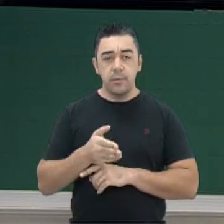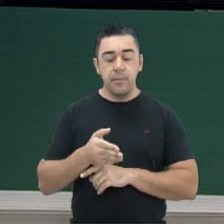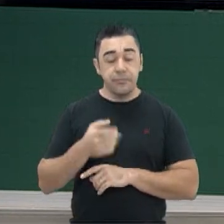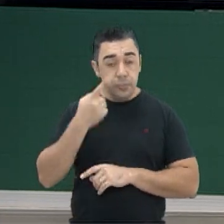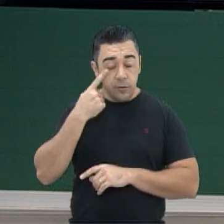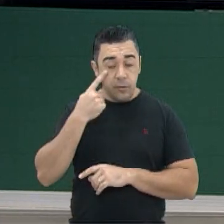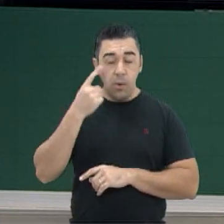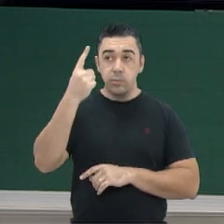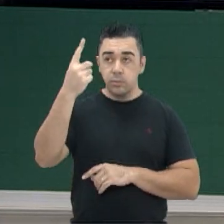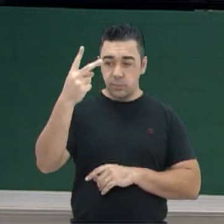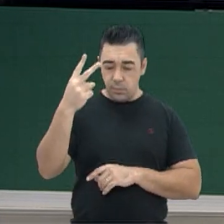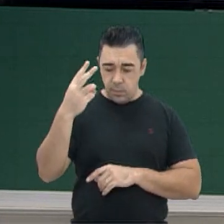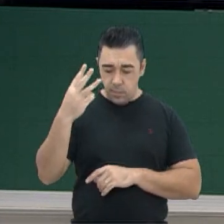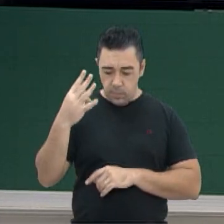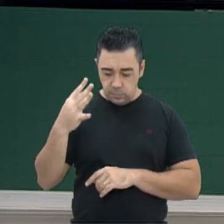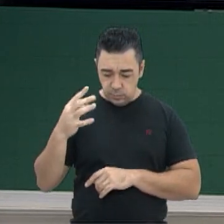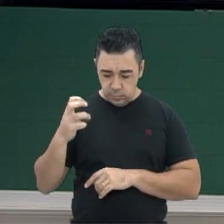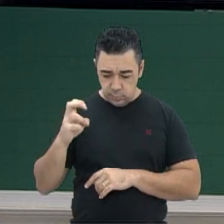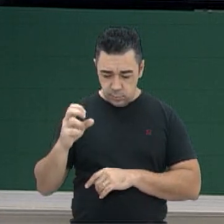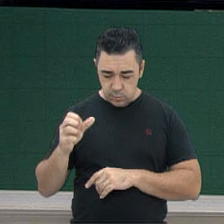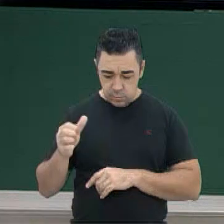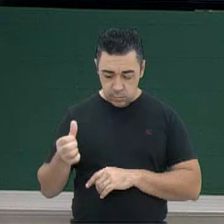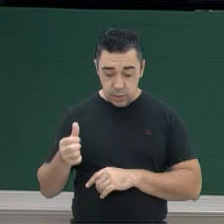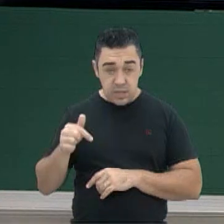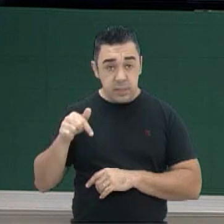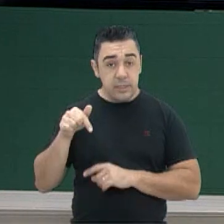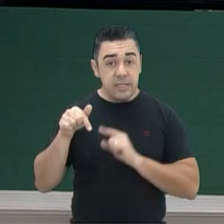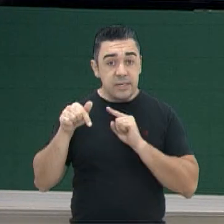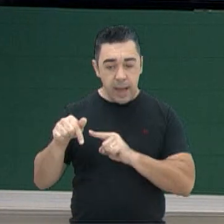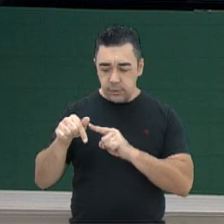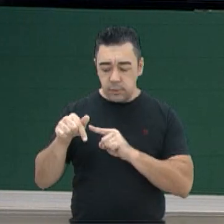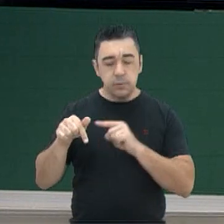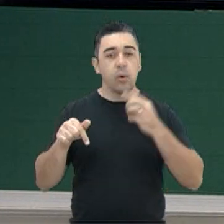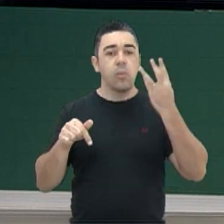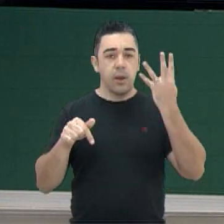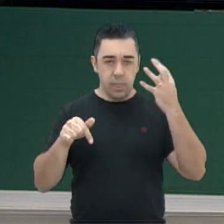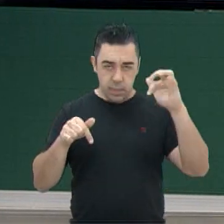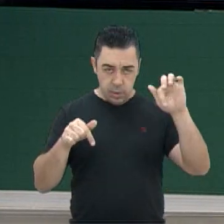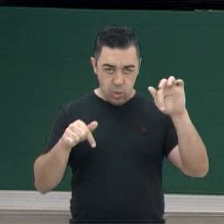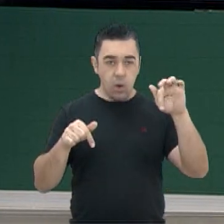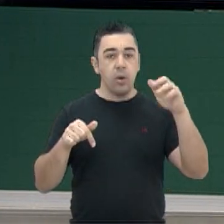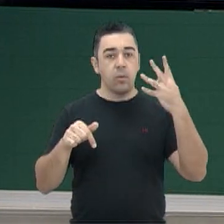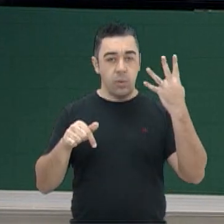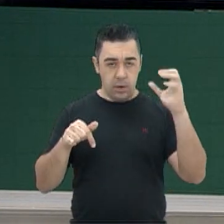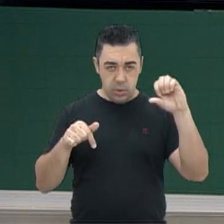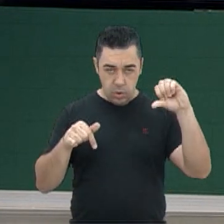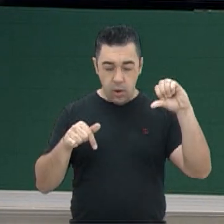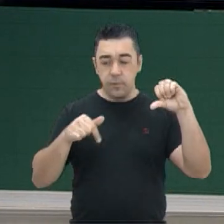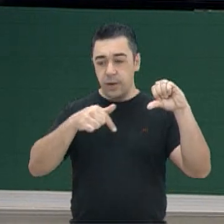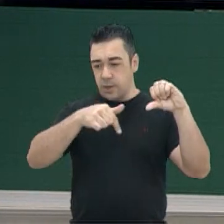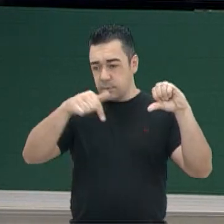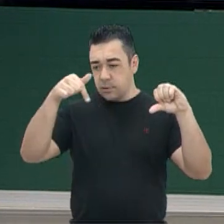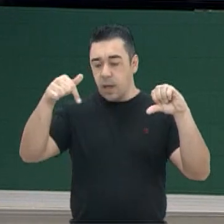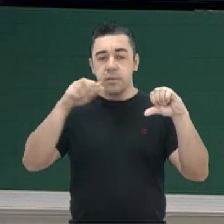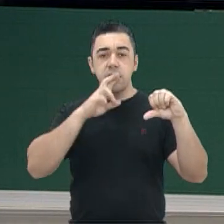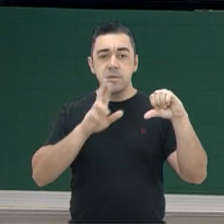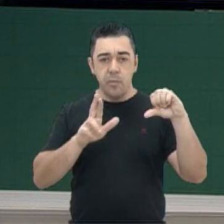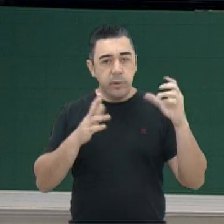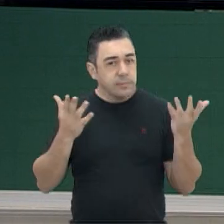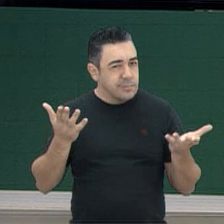quadrada. Como foram 7 subtrações, então a raiz quadrada de 49 equivale a 7,